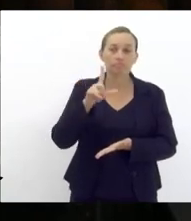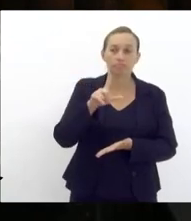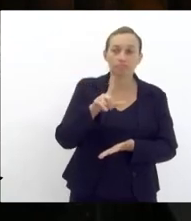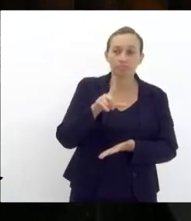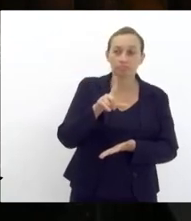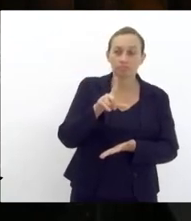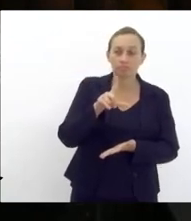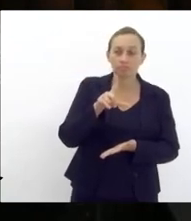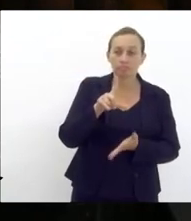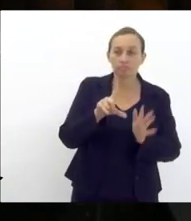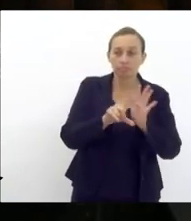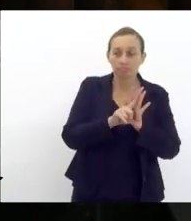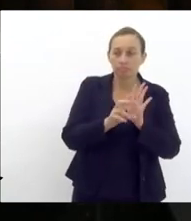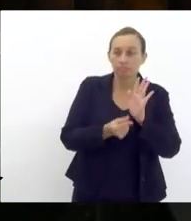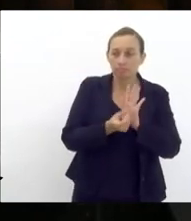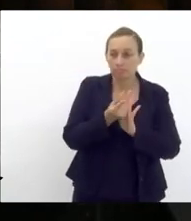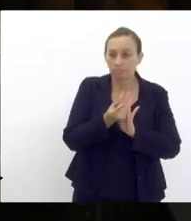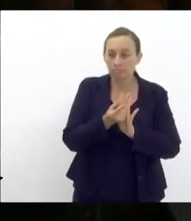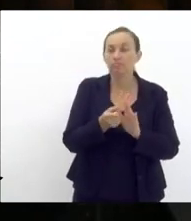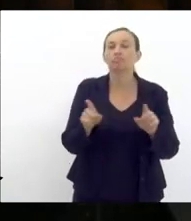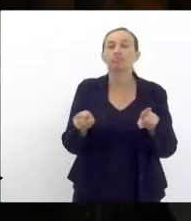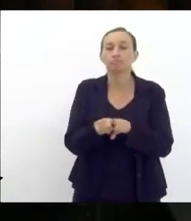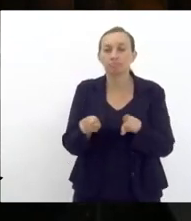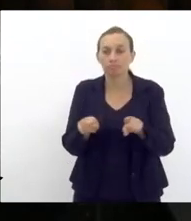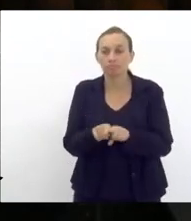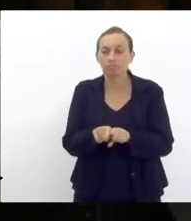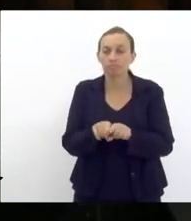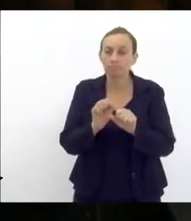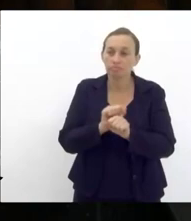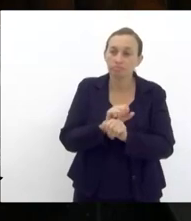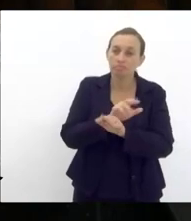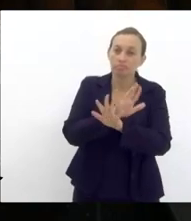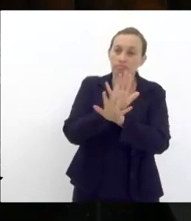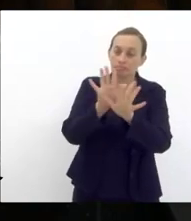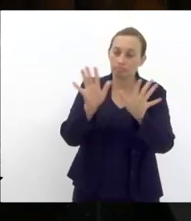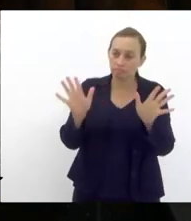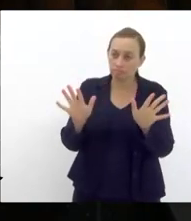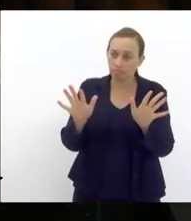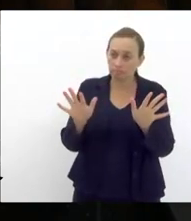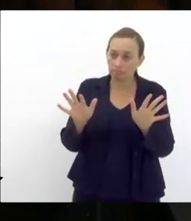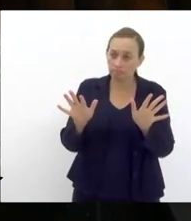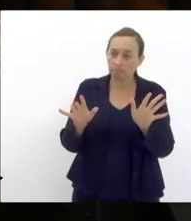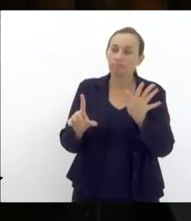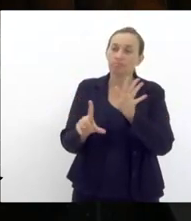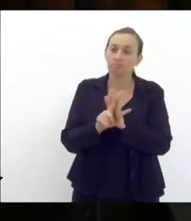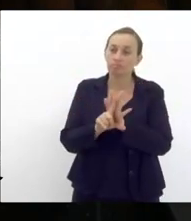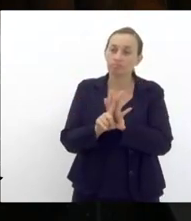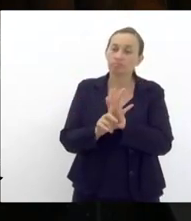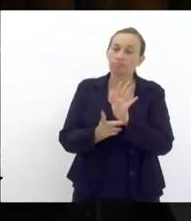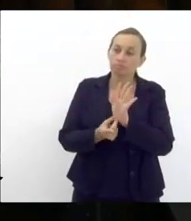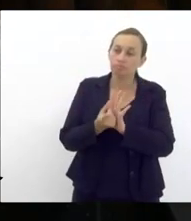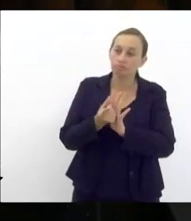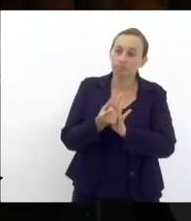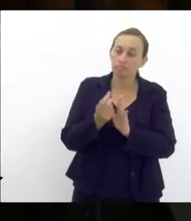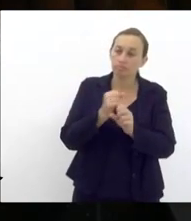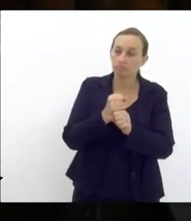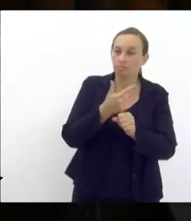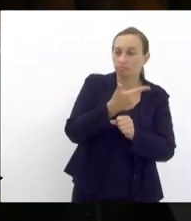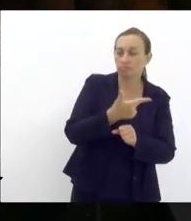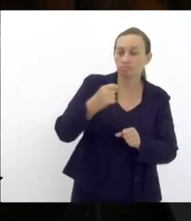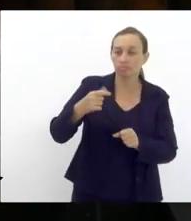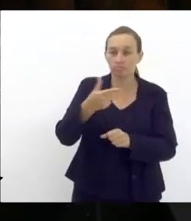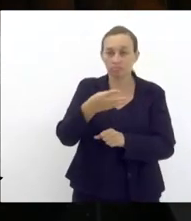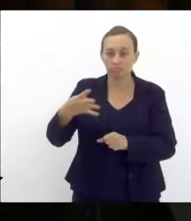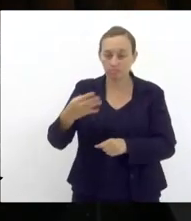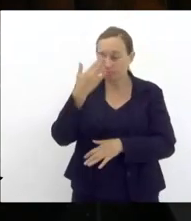para que isso também possa transpor para lei orçamentária para 2024